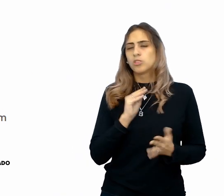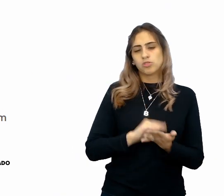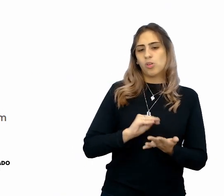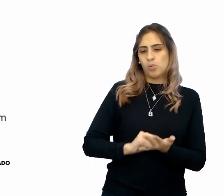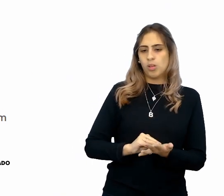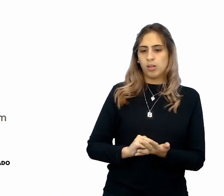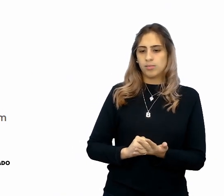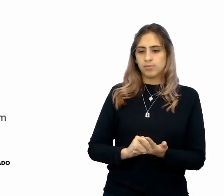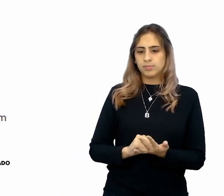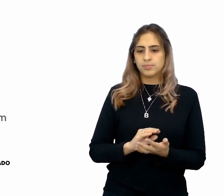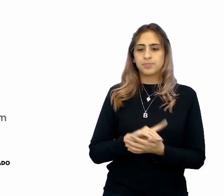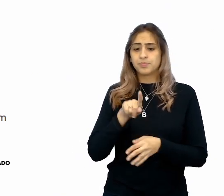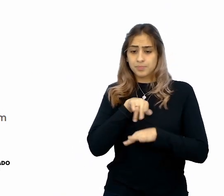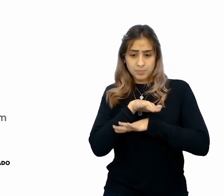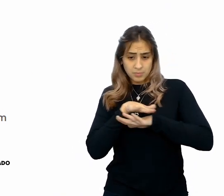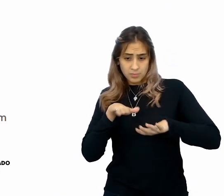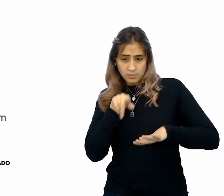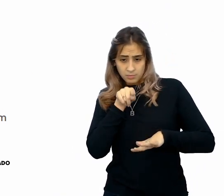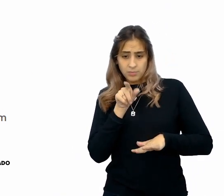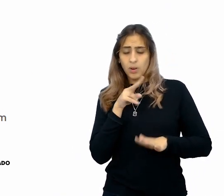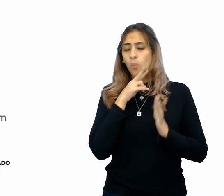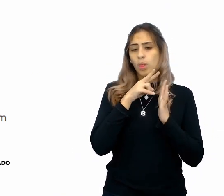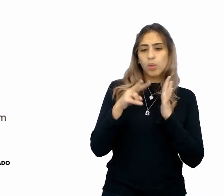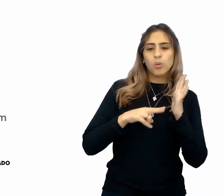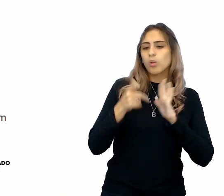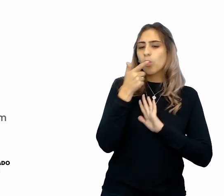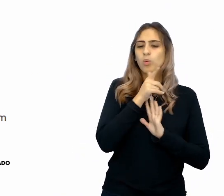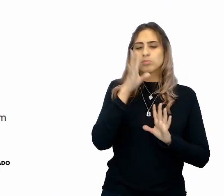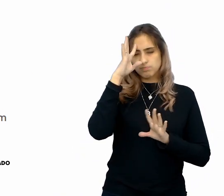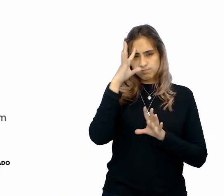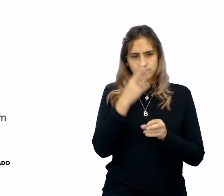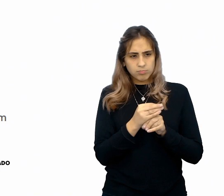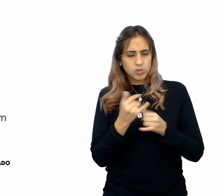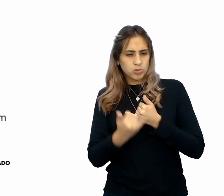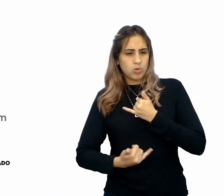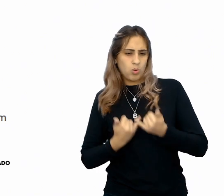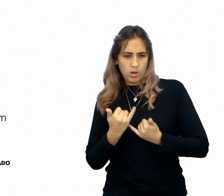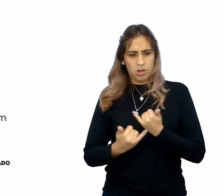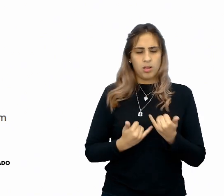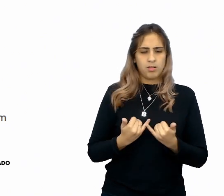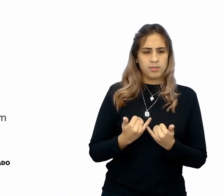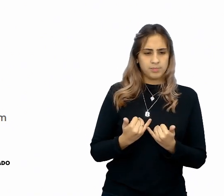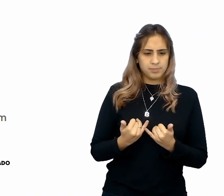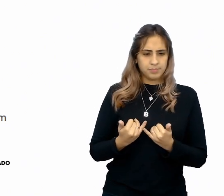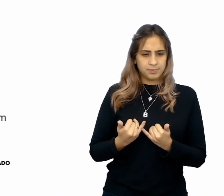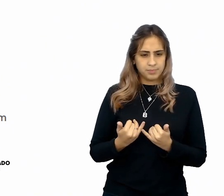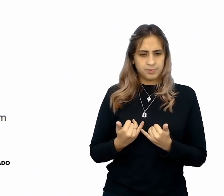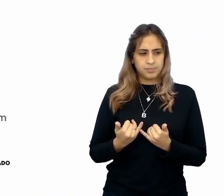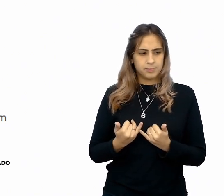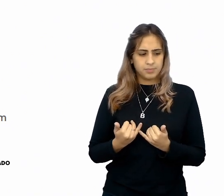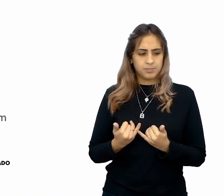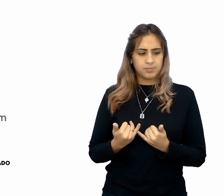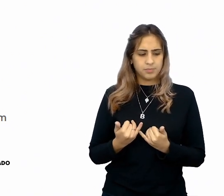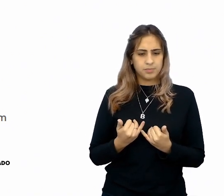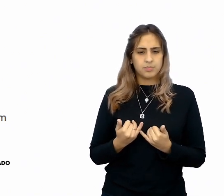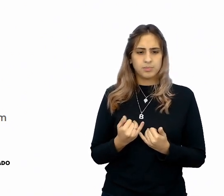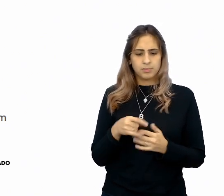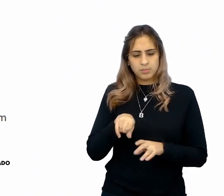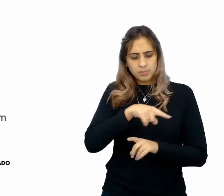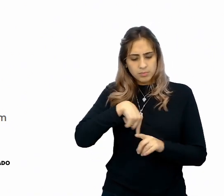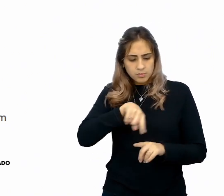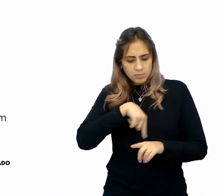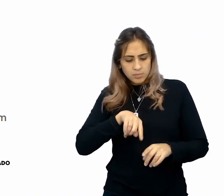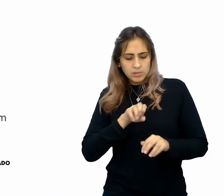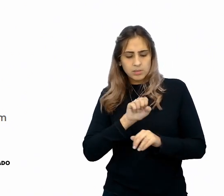faltar. Sem ela, o leitor não conseguiria jogar o jogo. À medida que circula pela